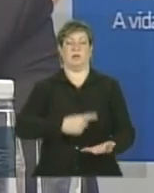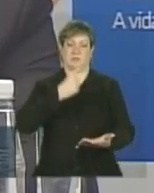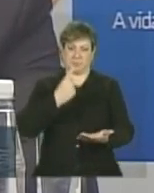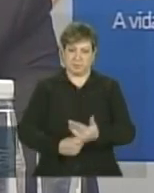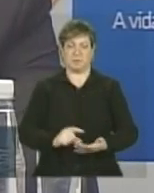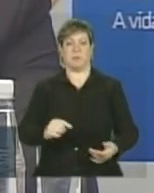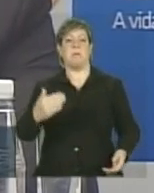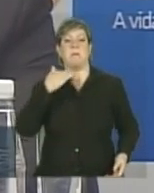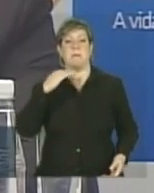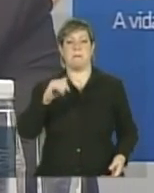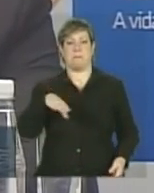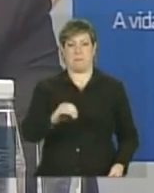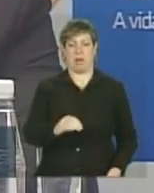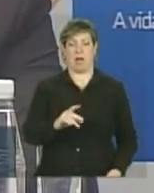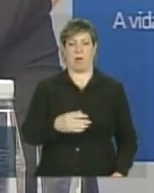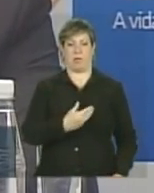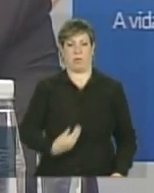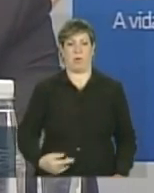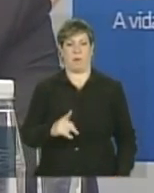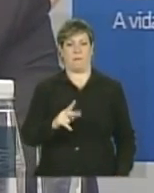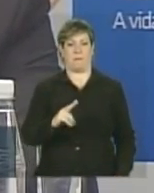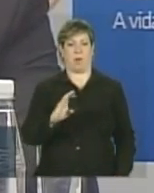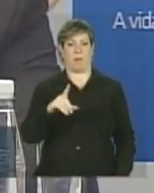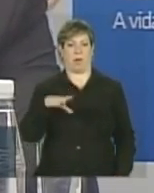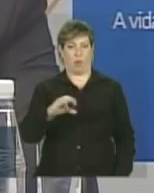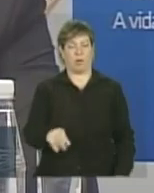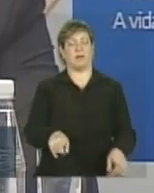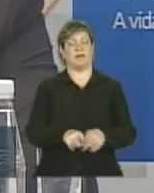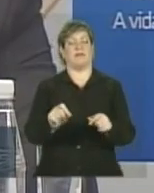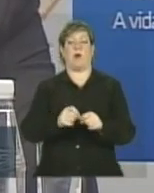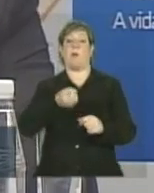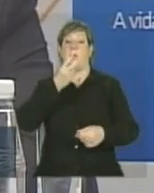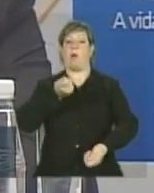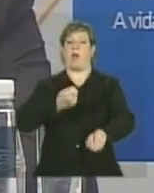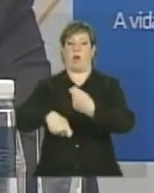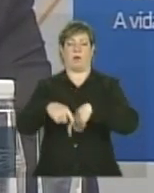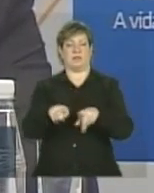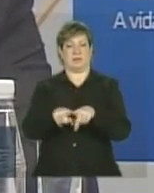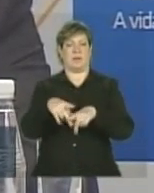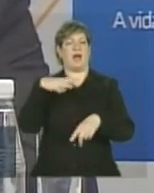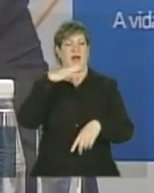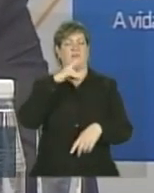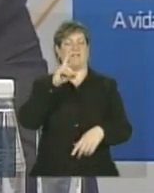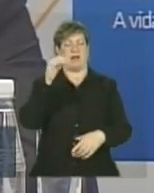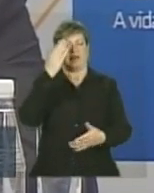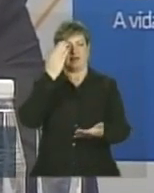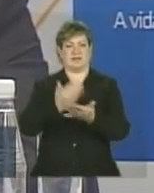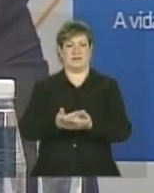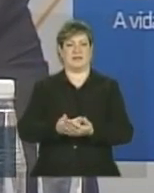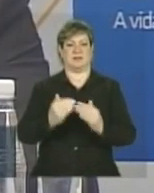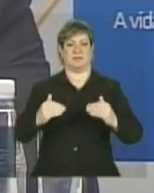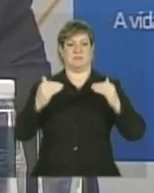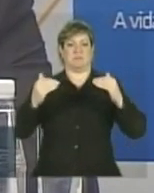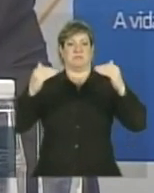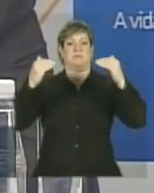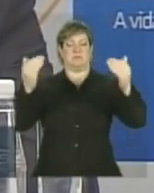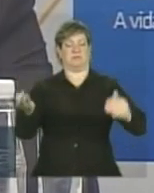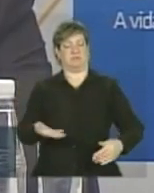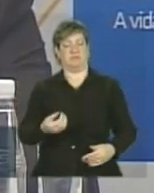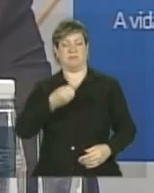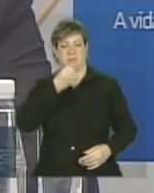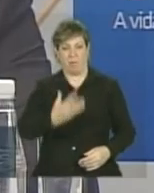público, mas nós vamos fazer um bom negócio também. E achamos que a gente vai conseguir crescer e acelerar o nosso